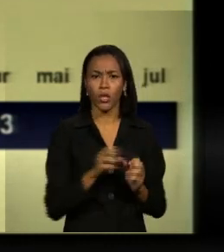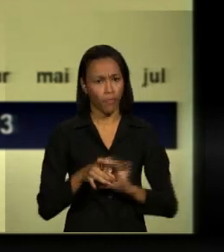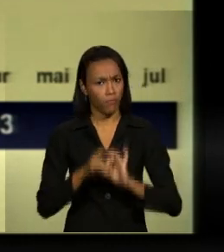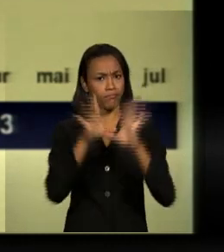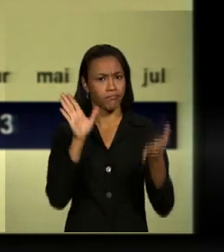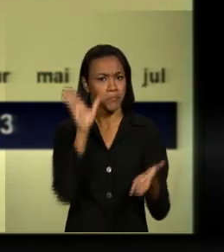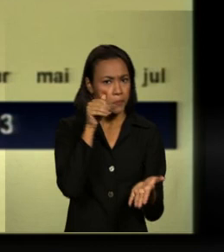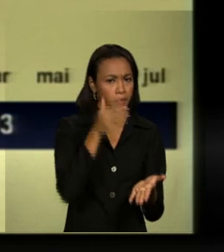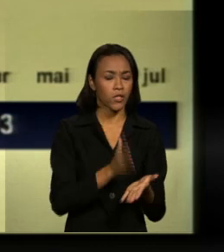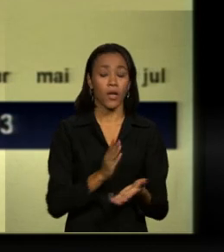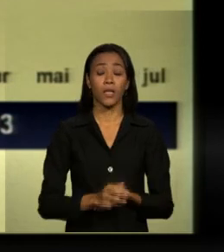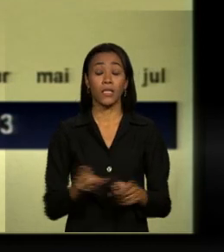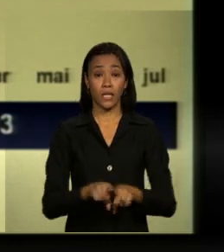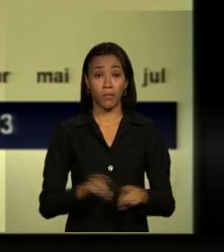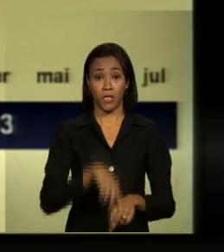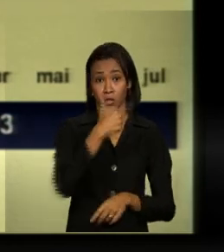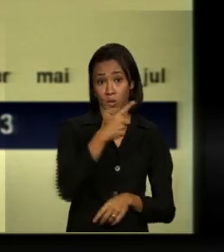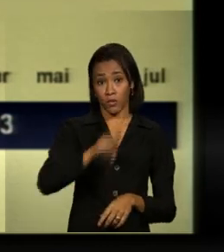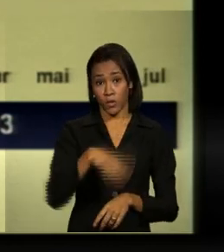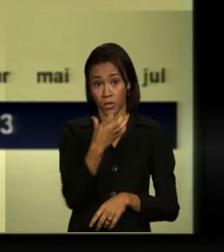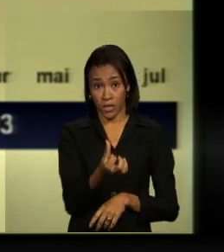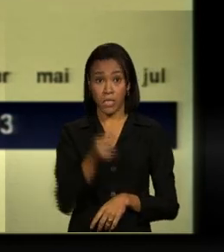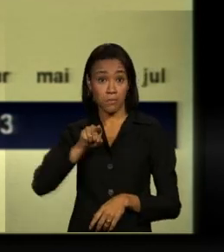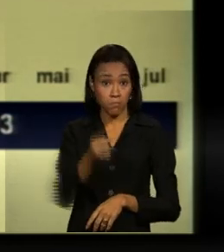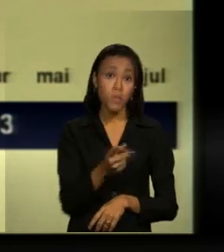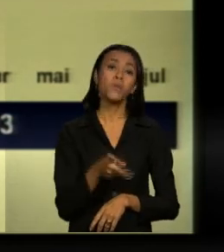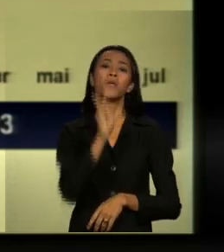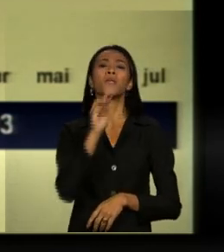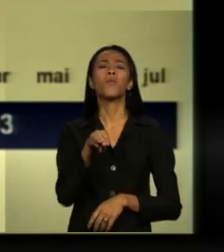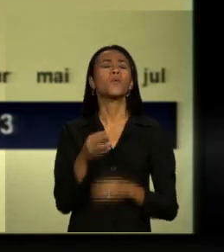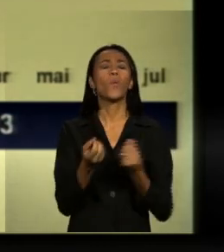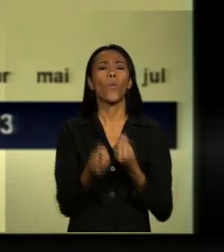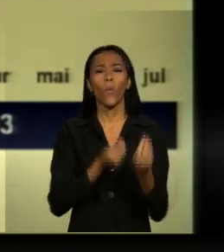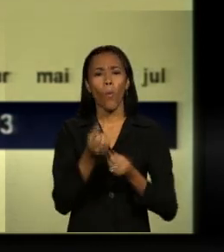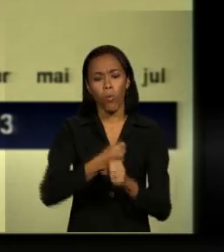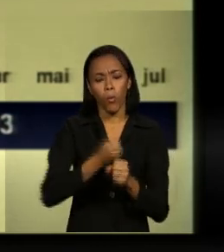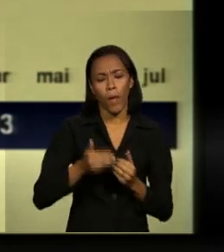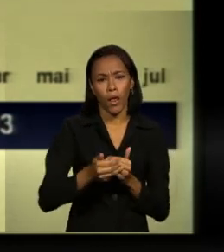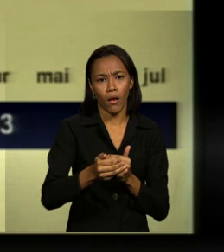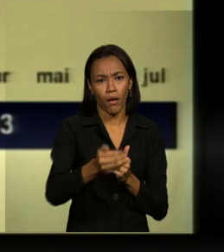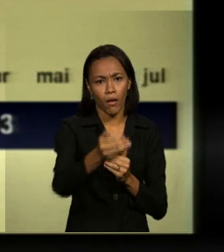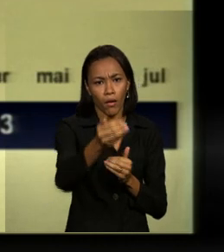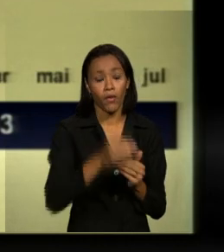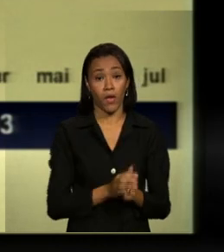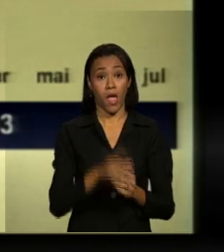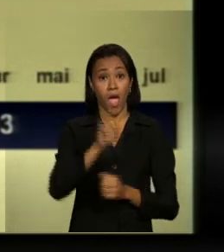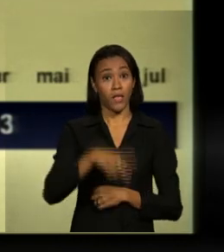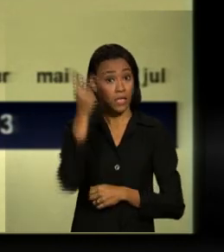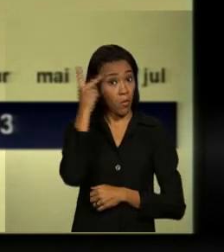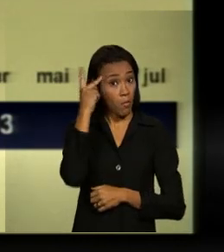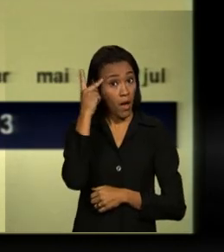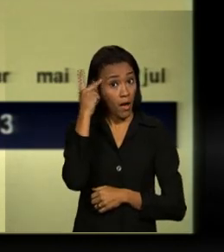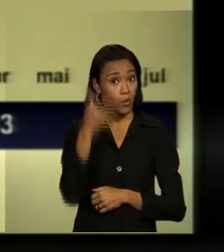verdade em relação a esses 2,6 mil km que correspondem ao ferroanel norte de São